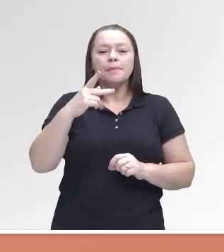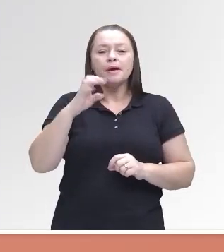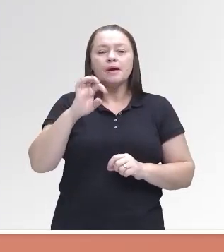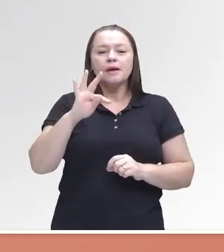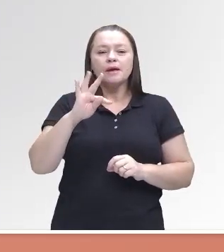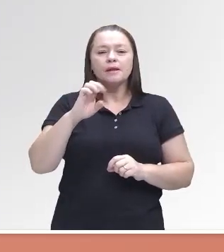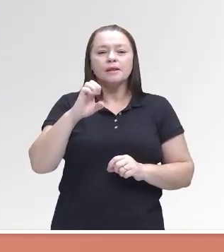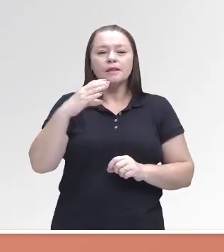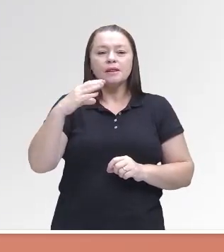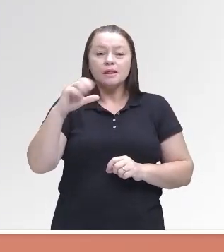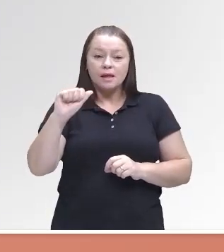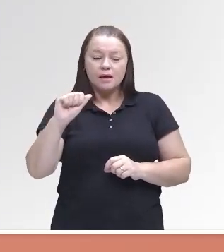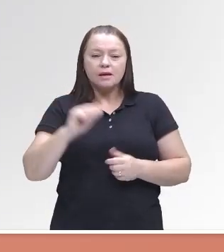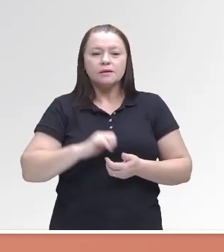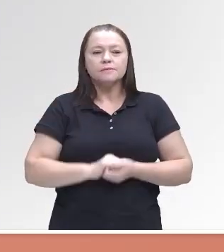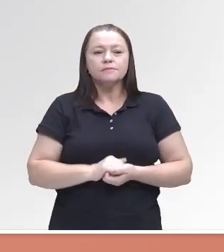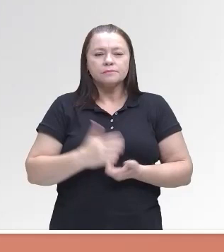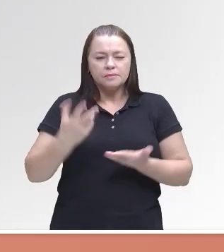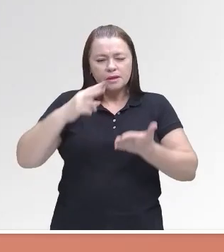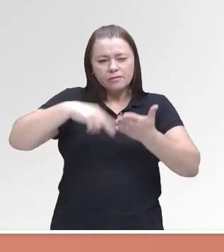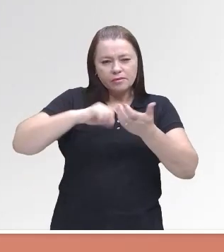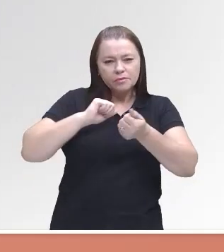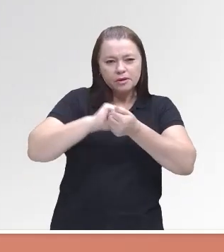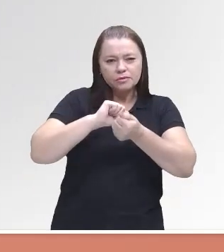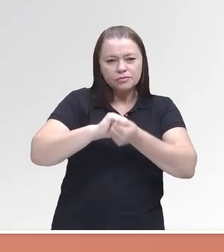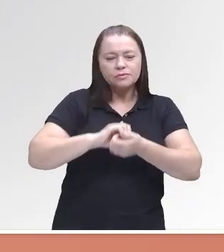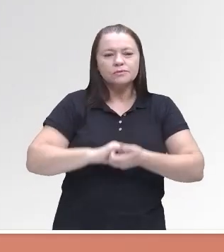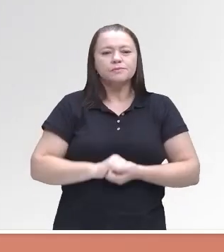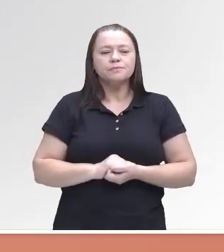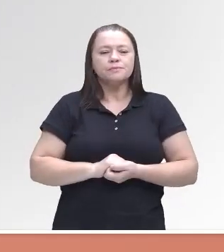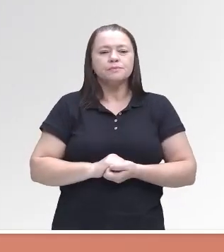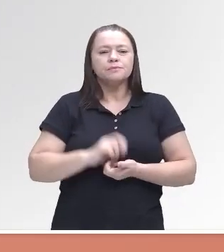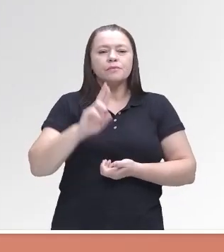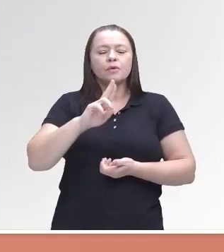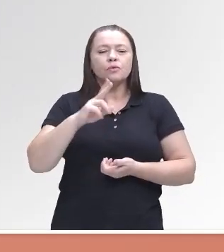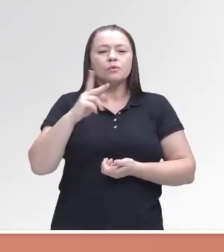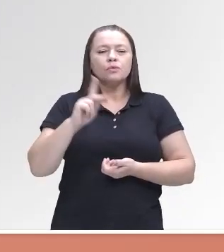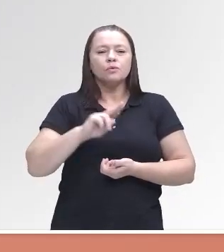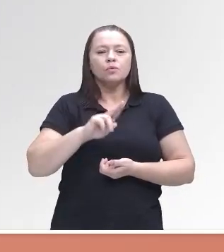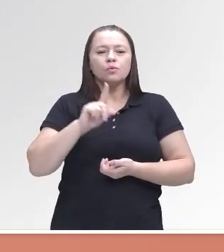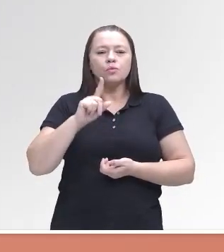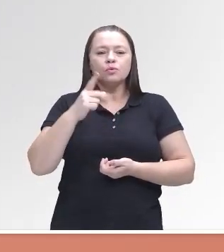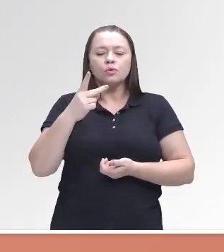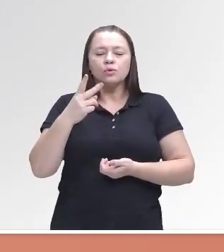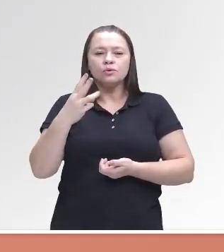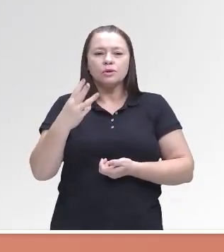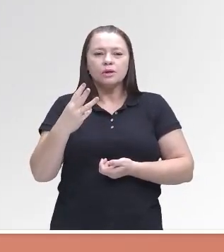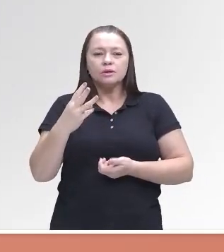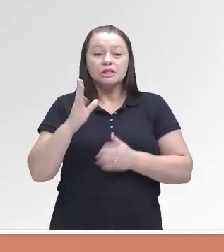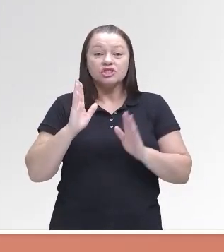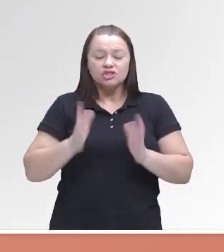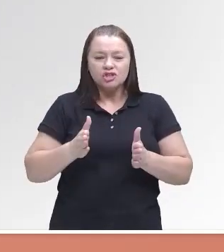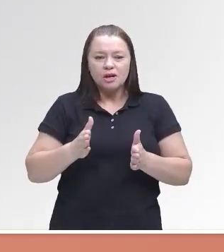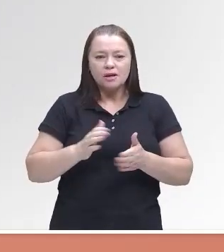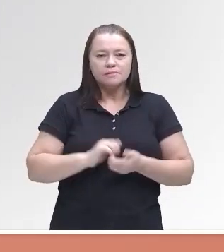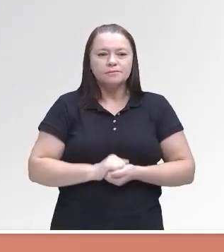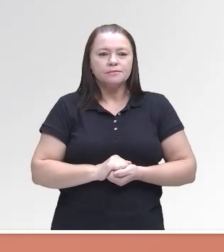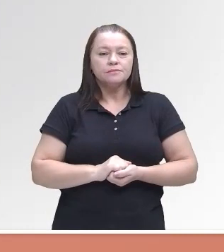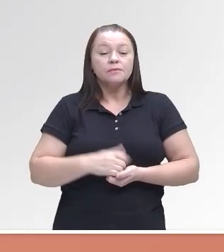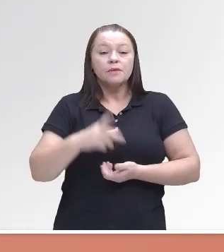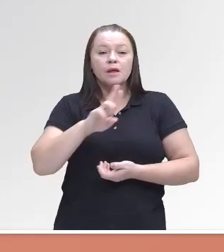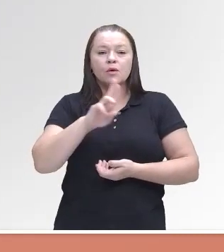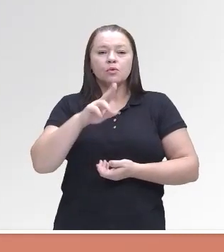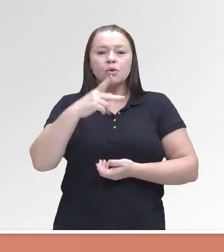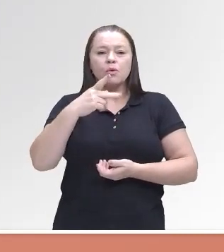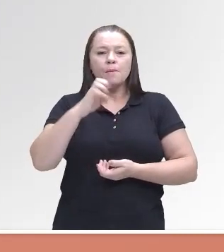peteca. Isso mesmo. Vamos ler comigo? No 3? 1, 2, 3. O nome